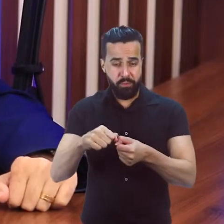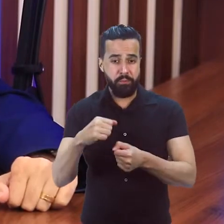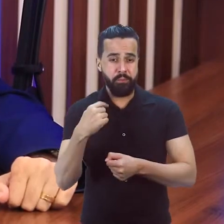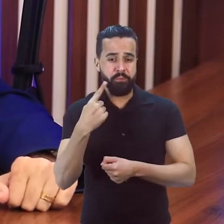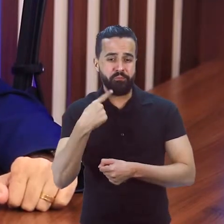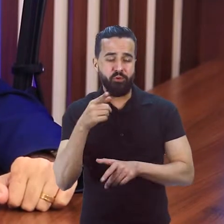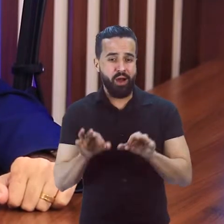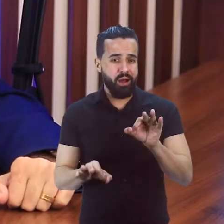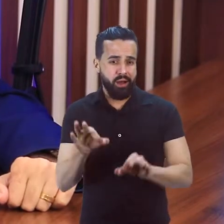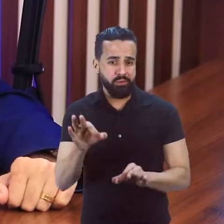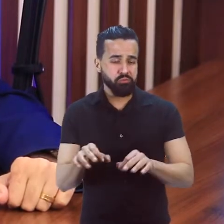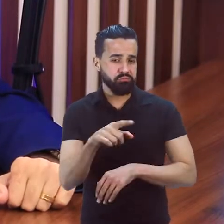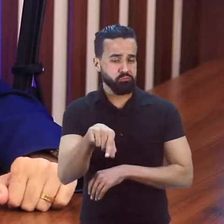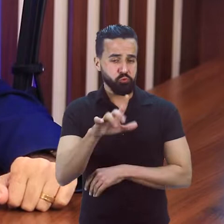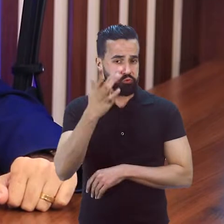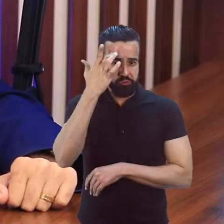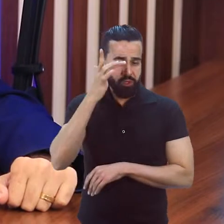prática.